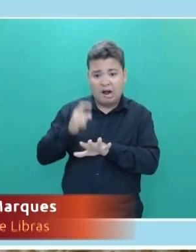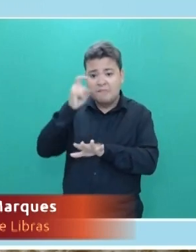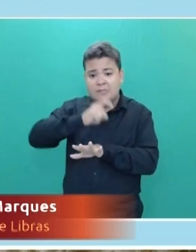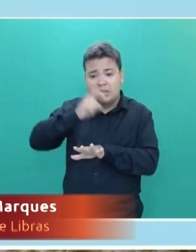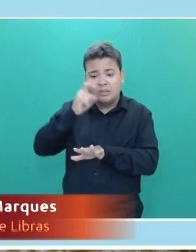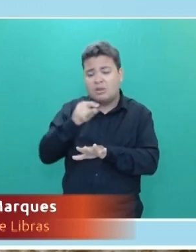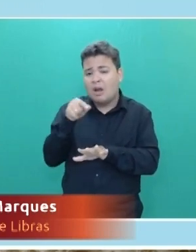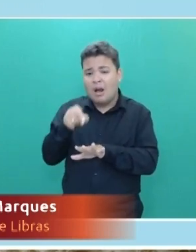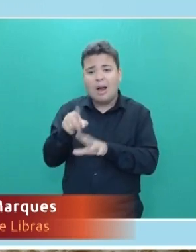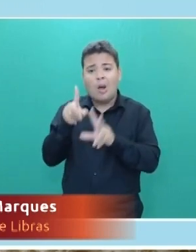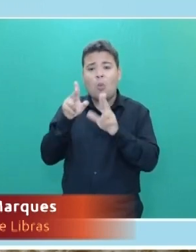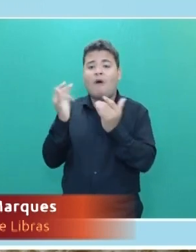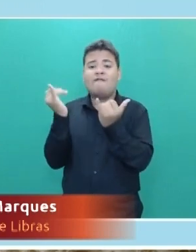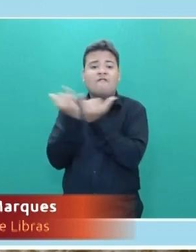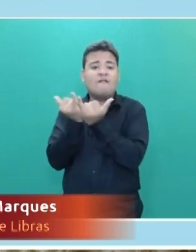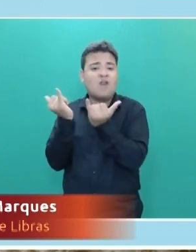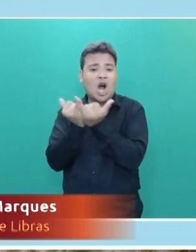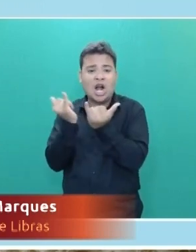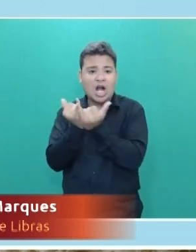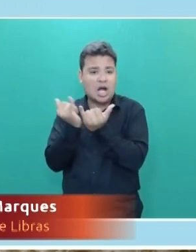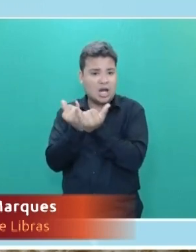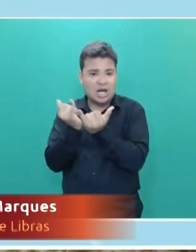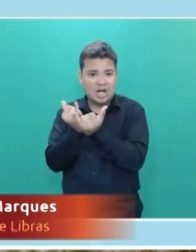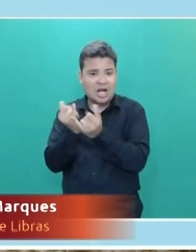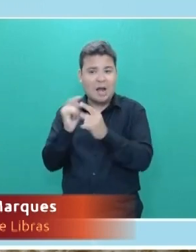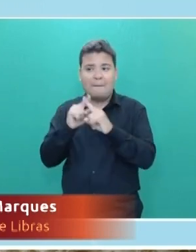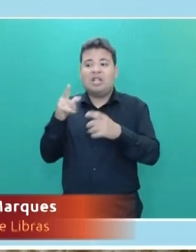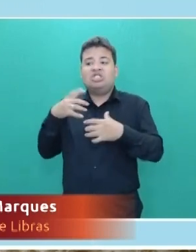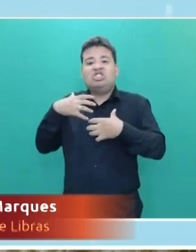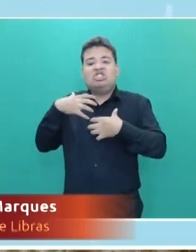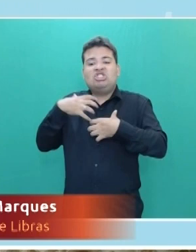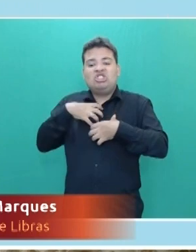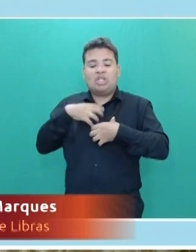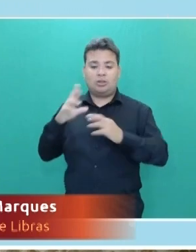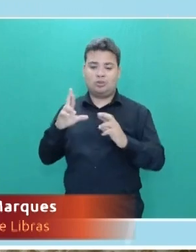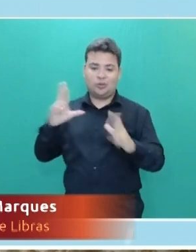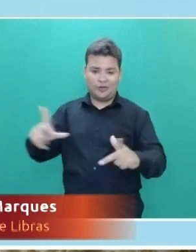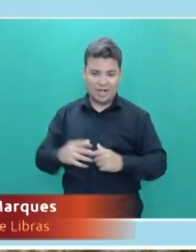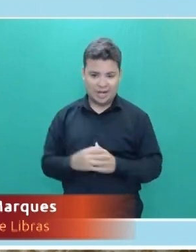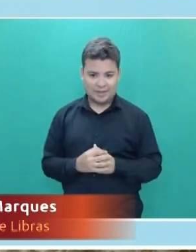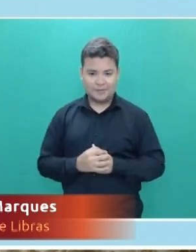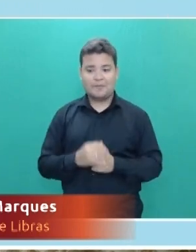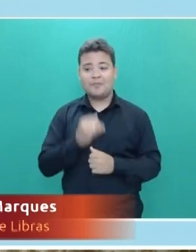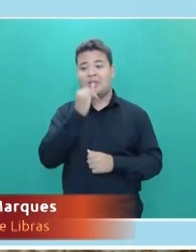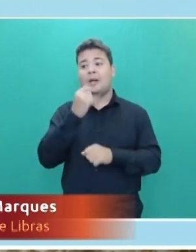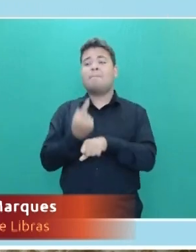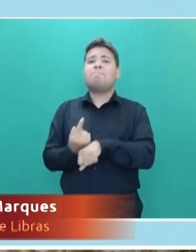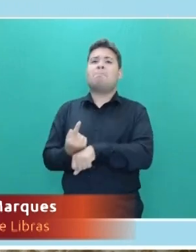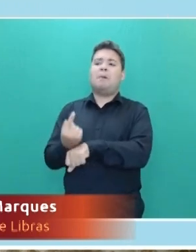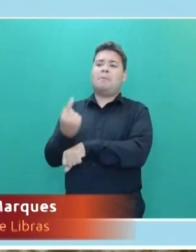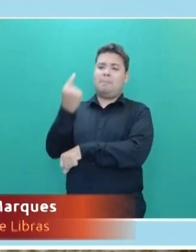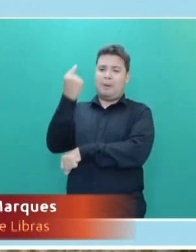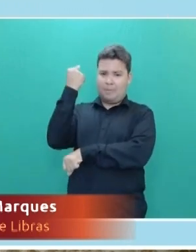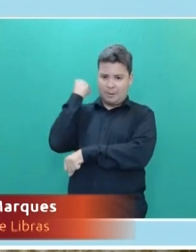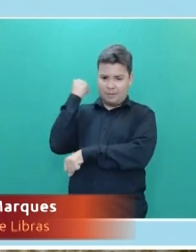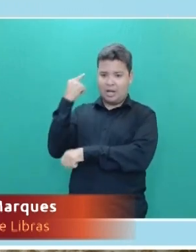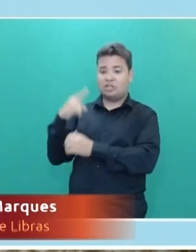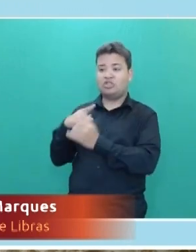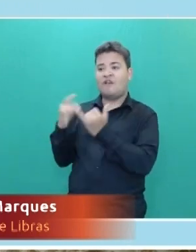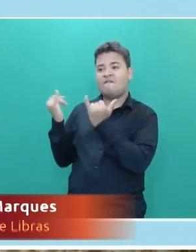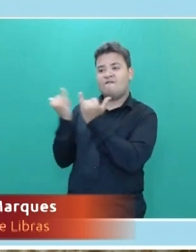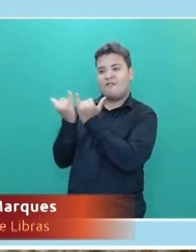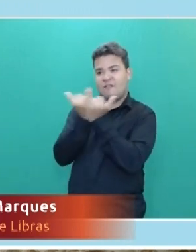fofoca diferente, né? Porque se na Idade Média a fofoca ajudou a modernidade